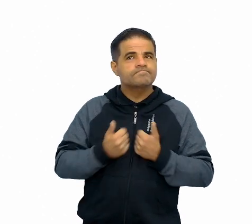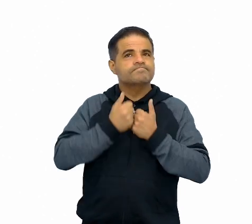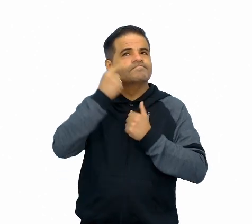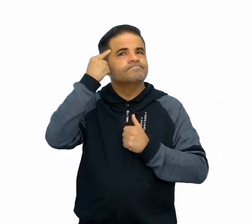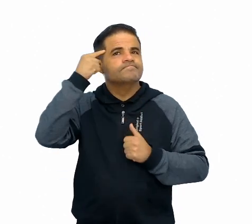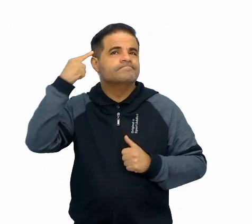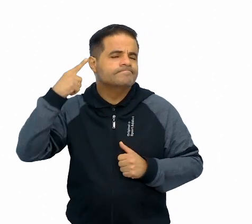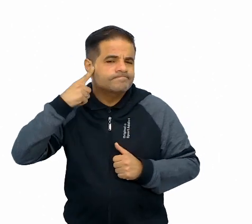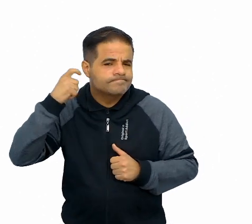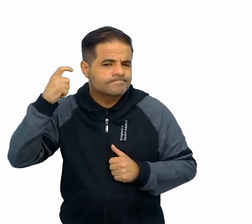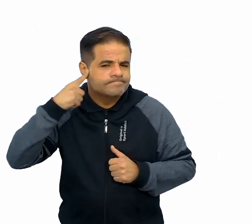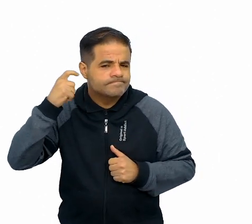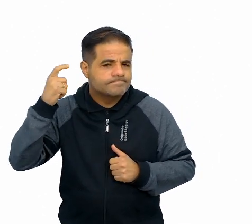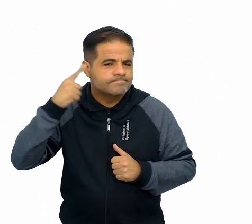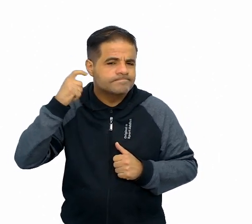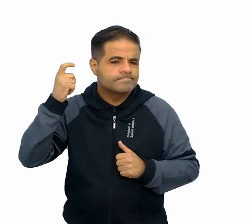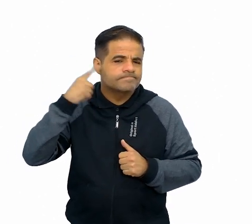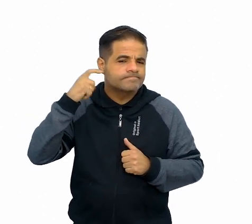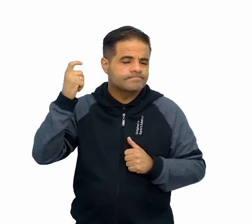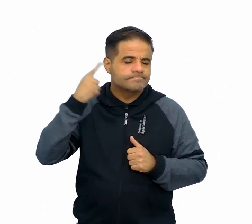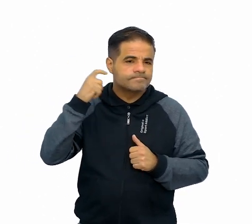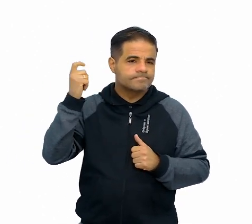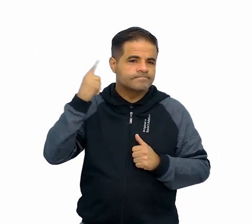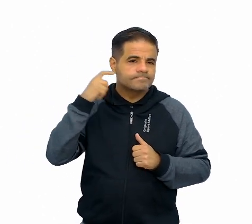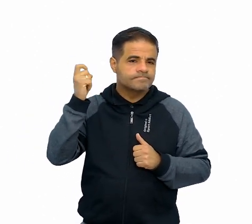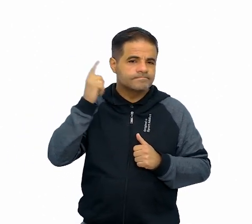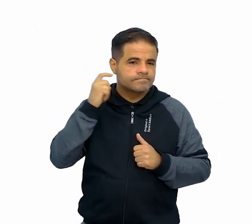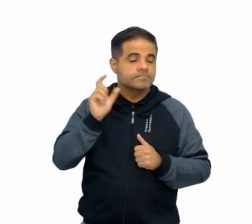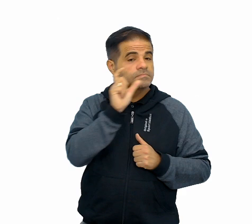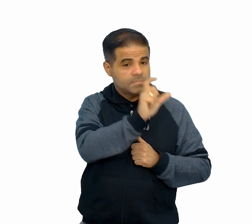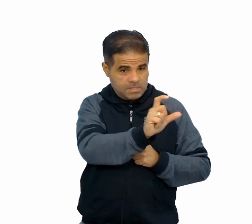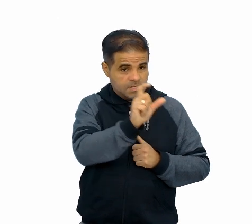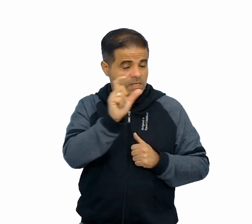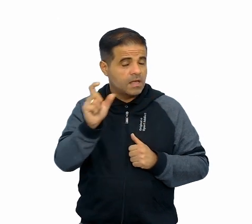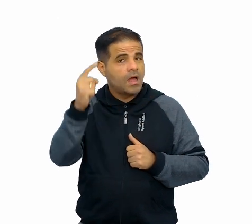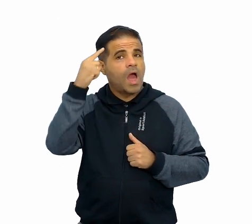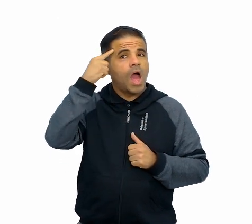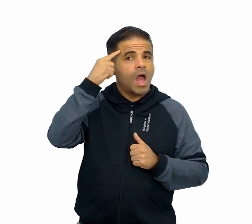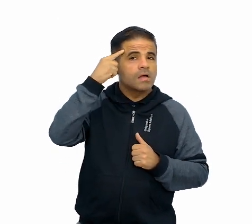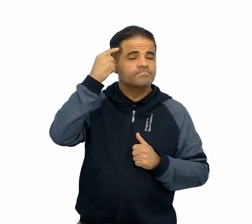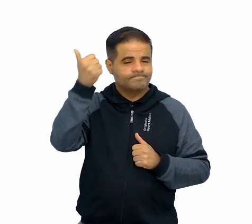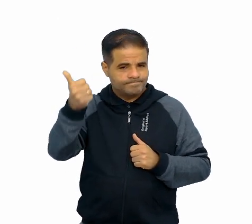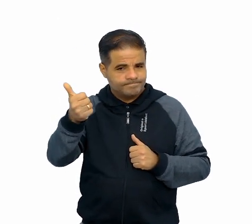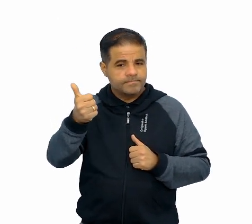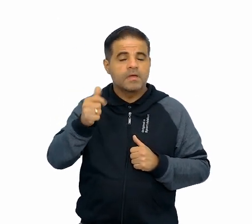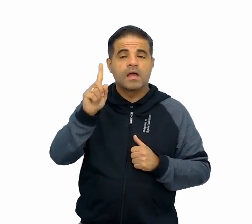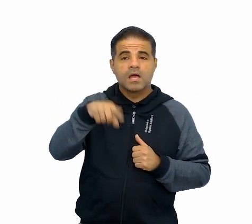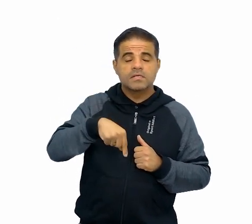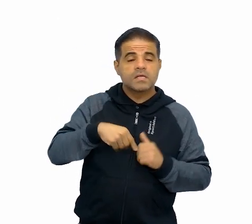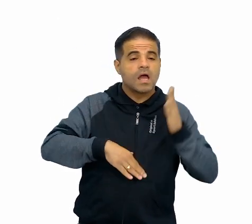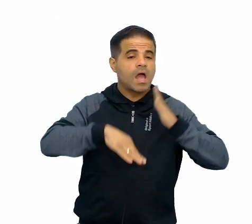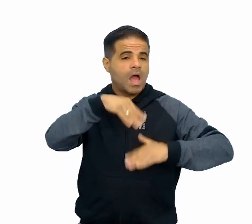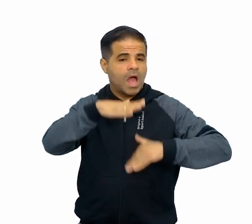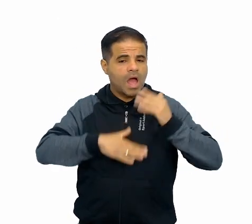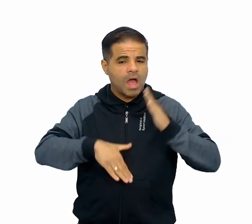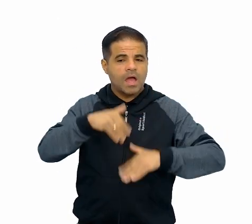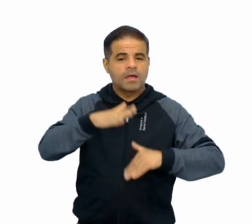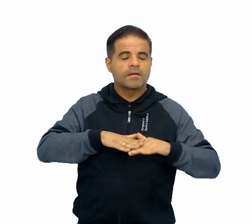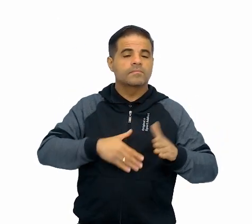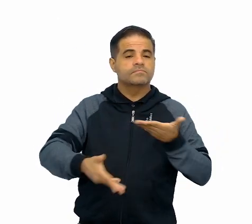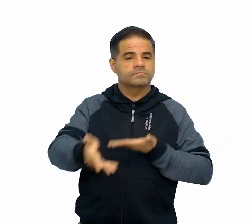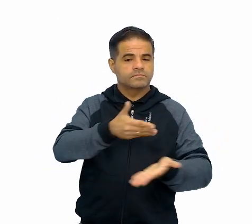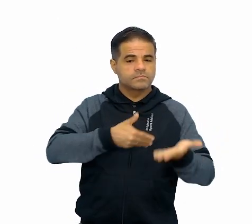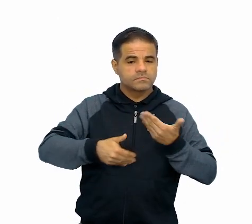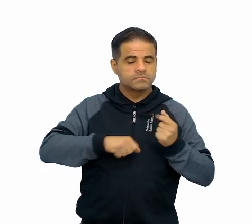de palavras familiares ou estáveis. Esta habilidade, ela está relacionada